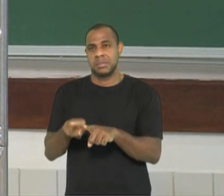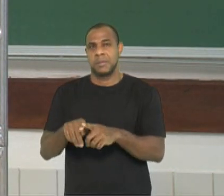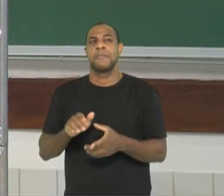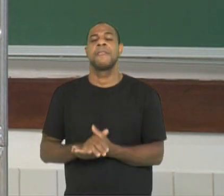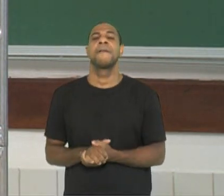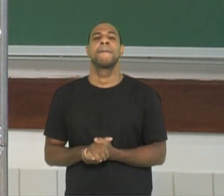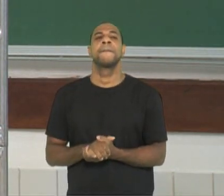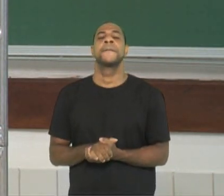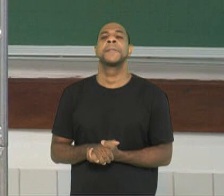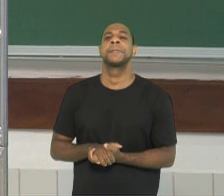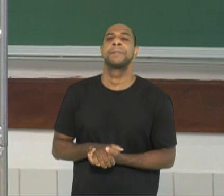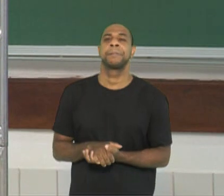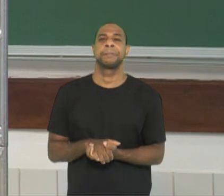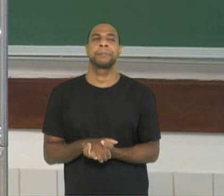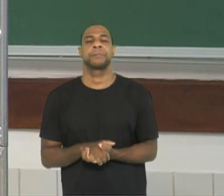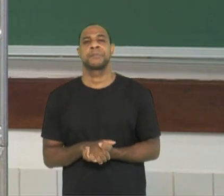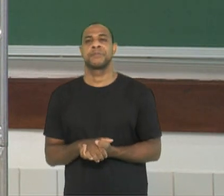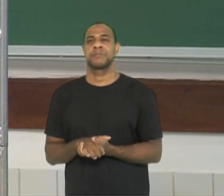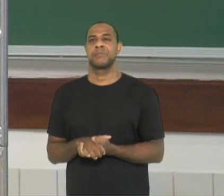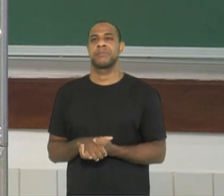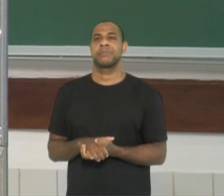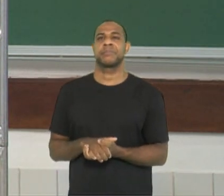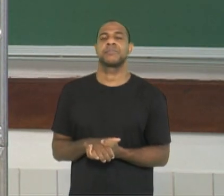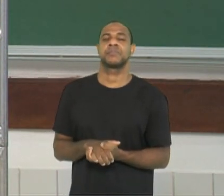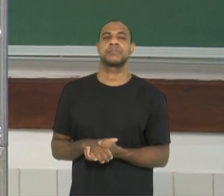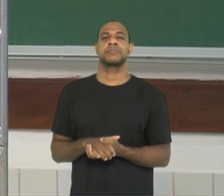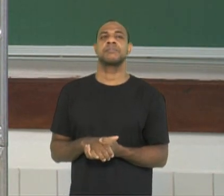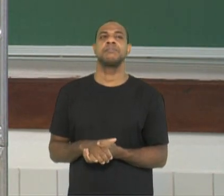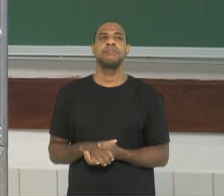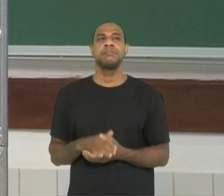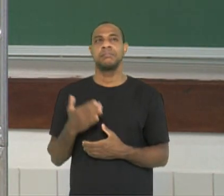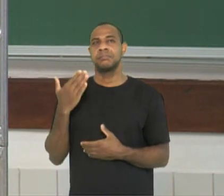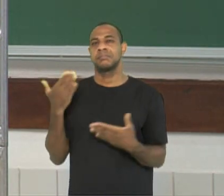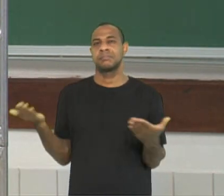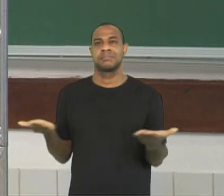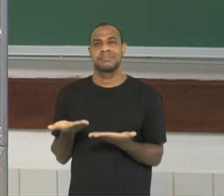canal oficial do Aula Paraná do primeiro ano do ensino médio.